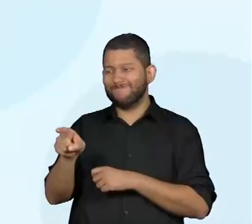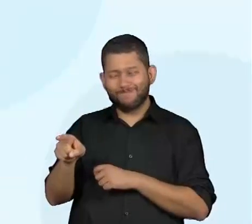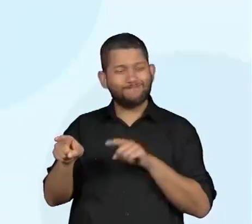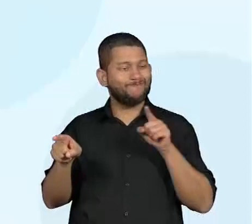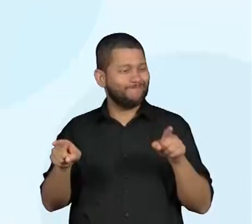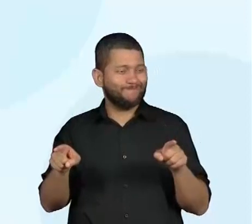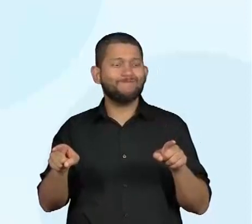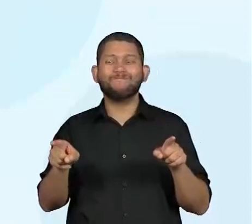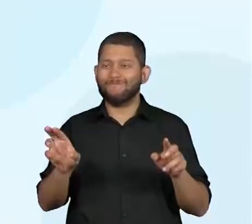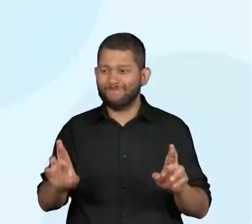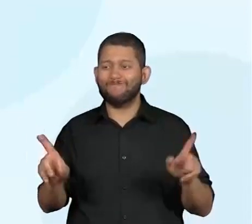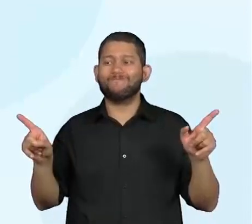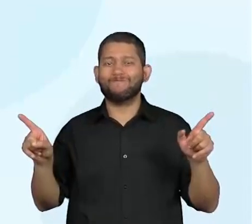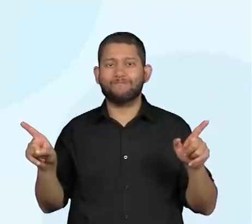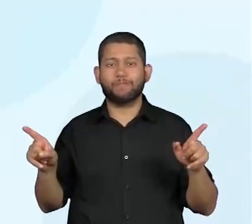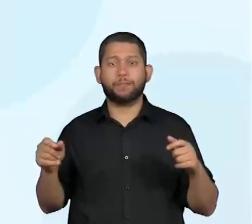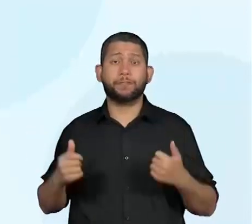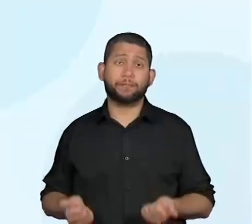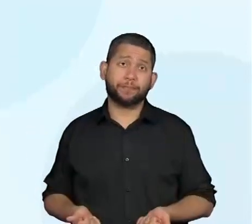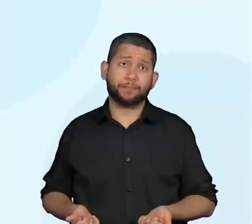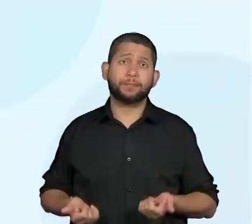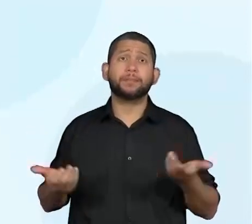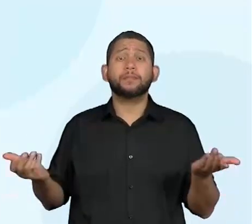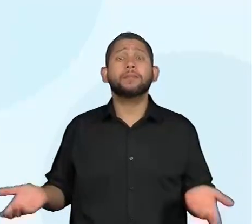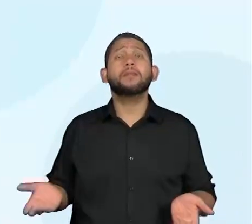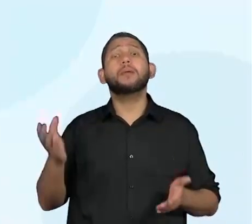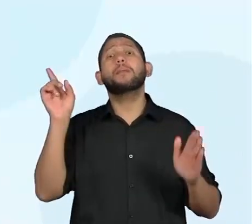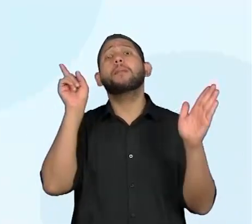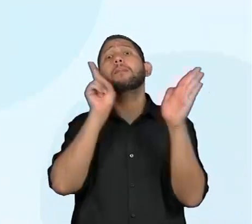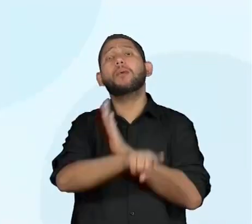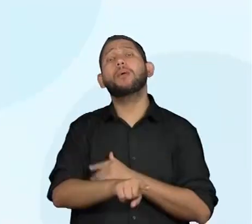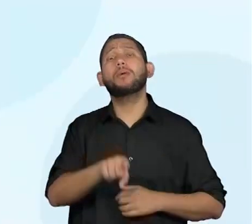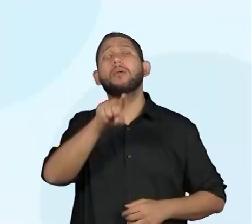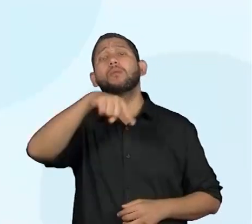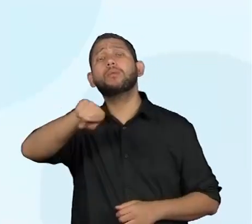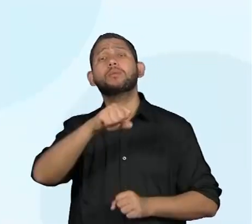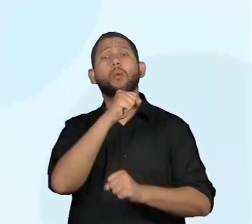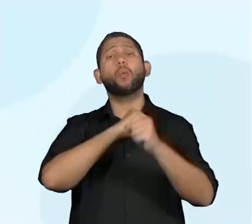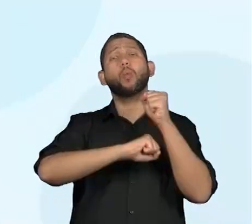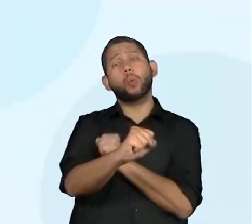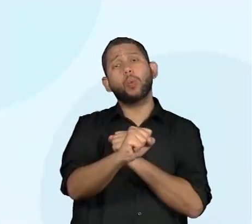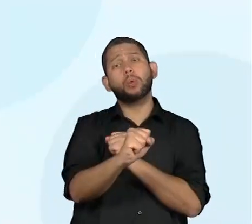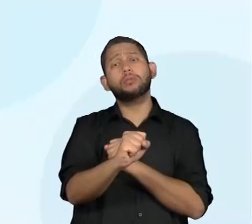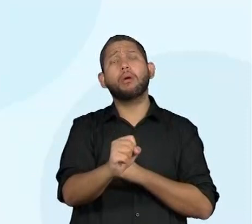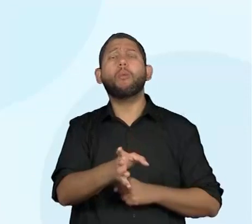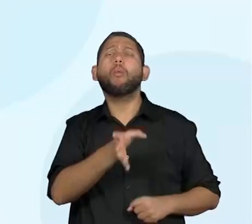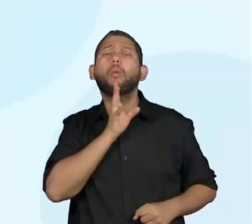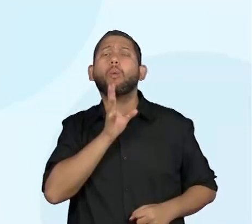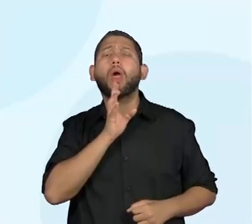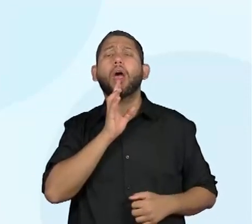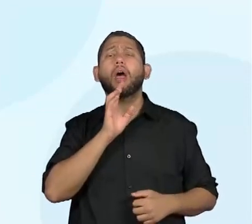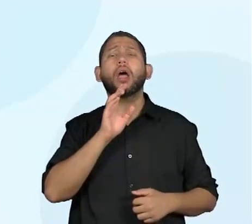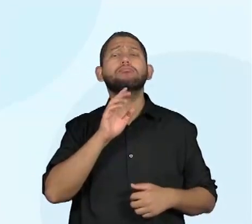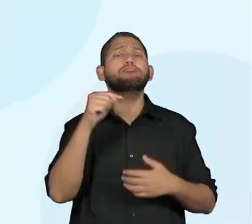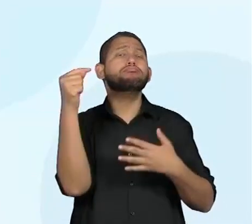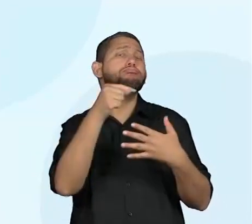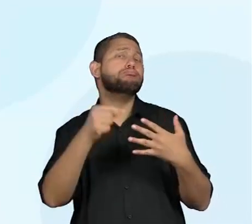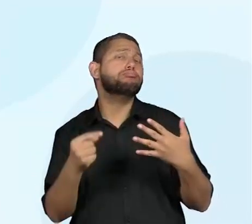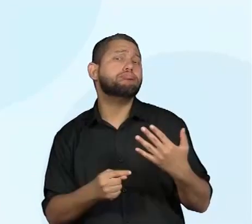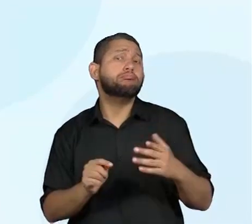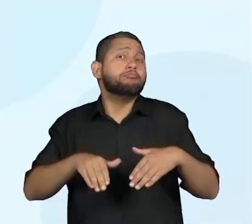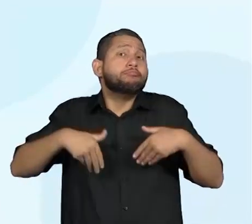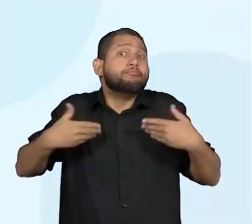Perfeito. Para isso, vamos fazer uma lista de lutas que conhecemos.